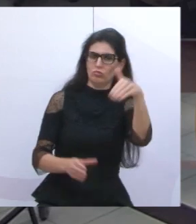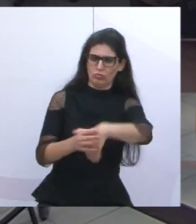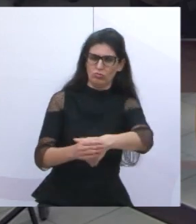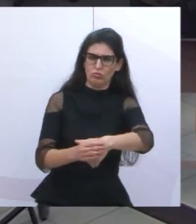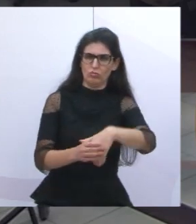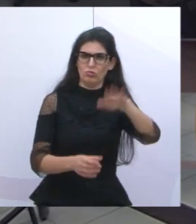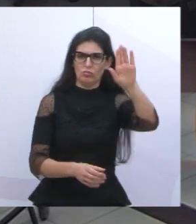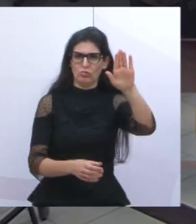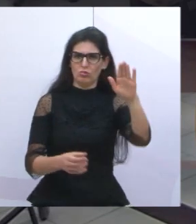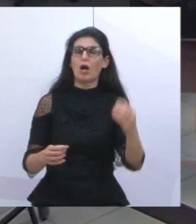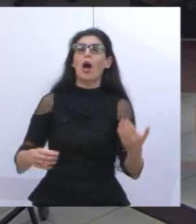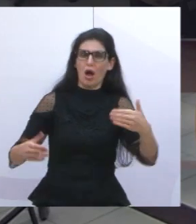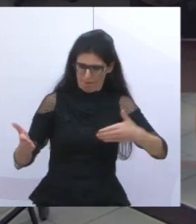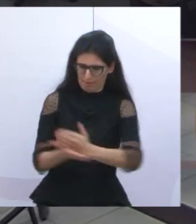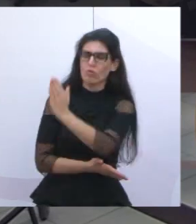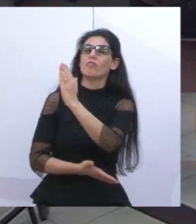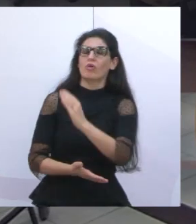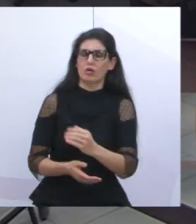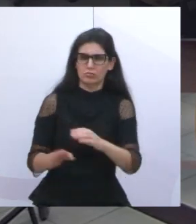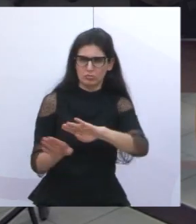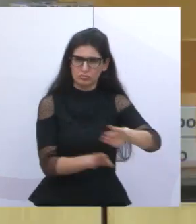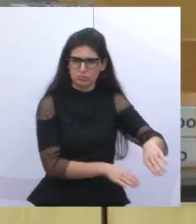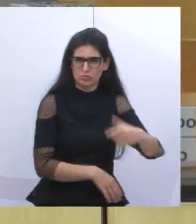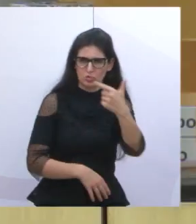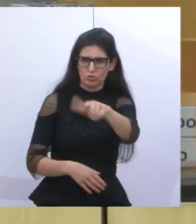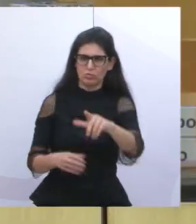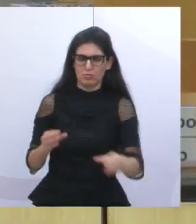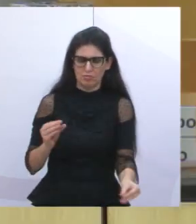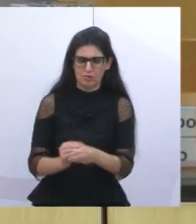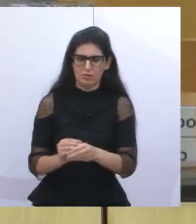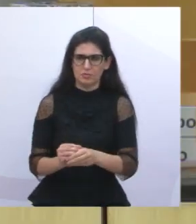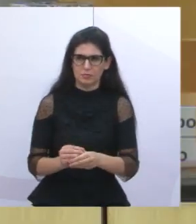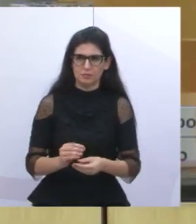Emenda número 1 aprovada. Próxima emenda.